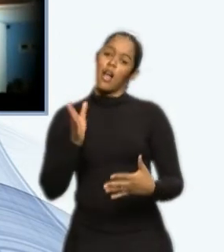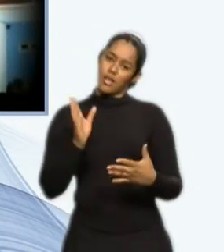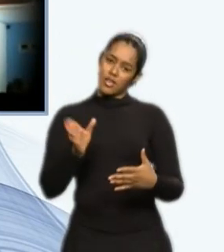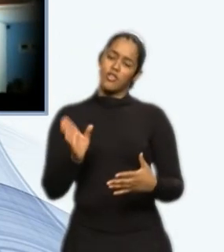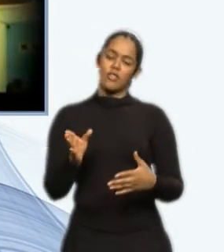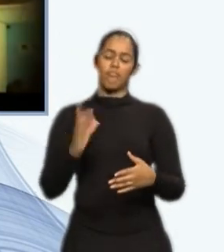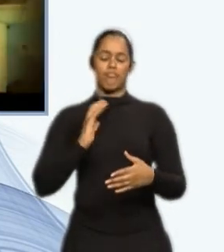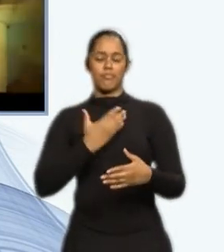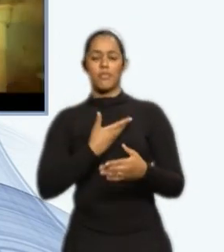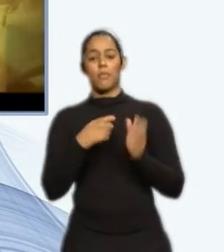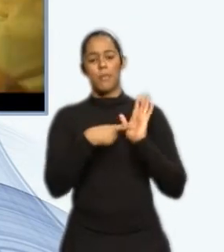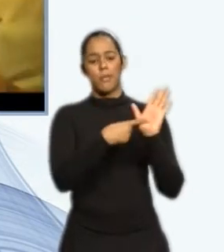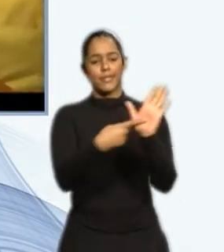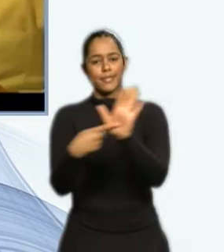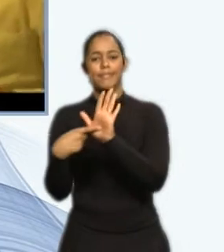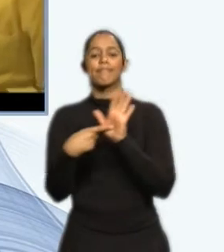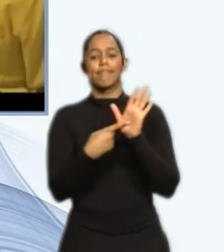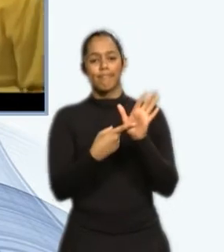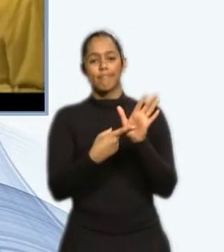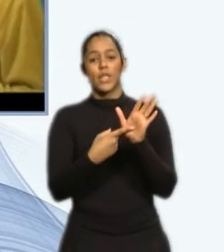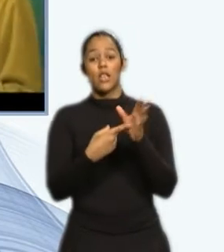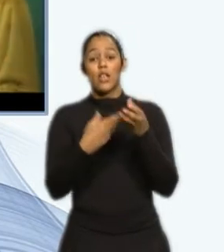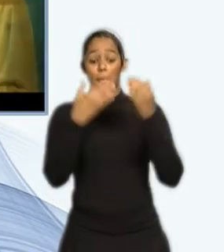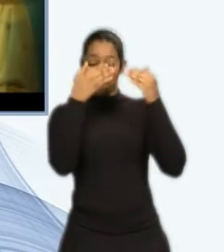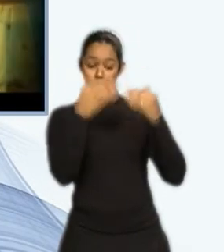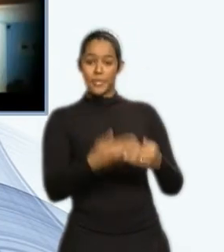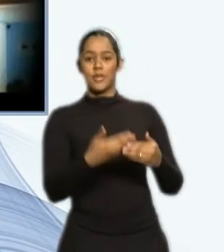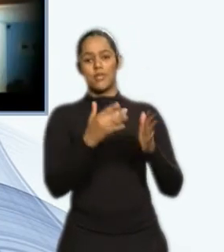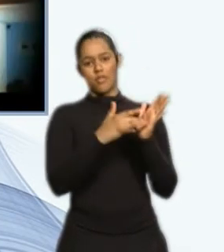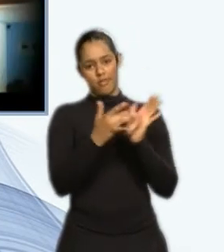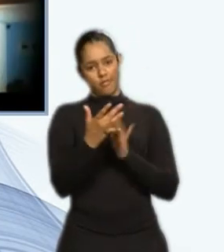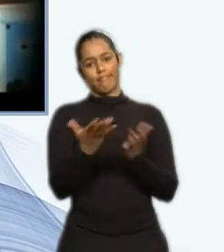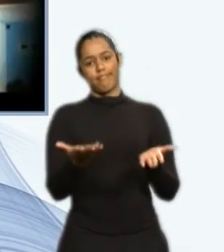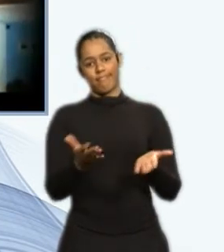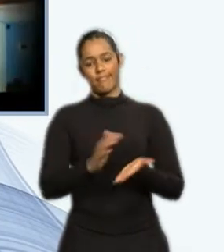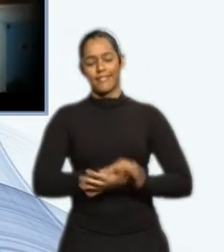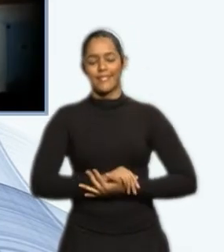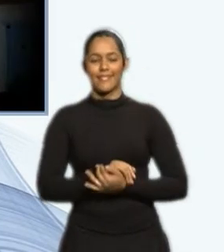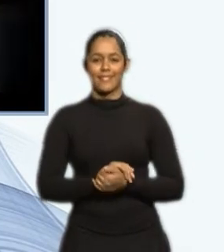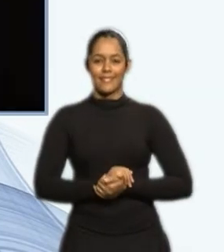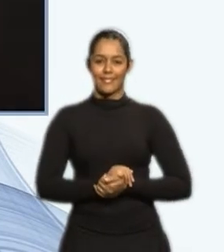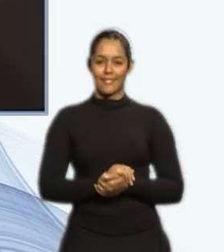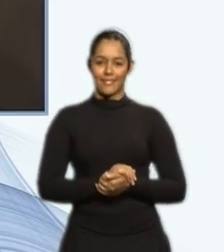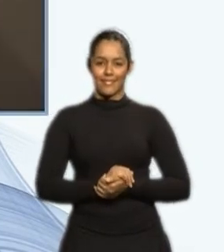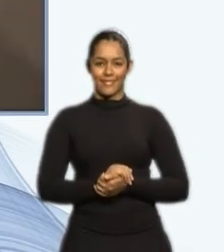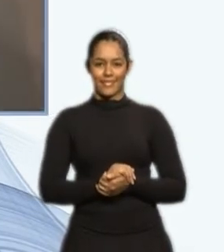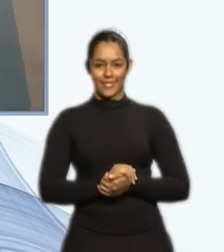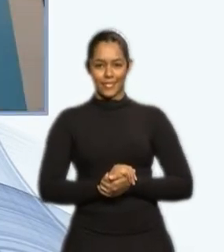nós partimos para apresentar a presença de Jesus para eles.